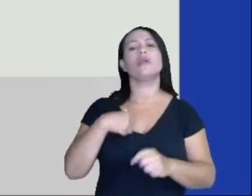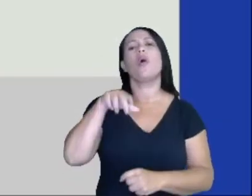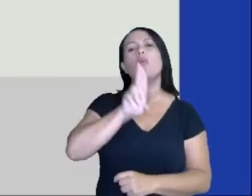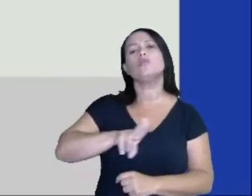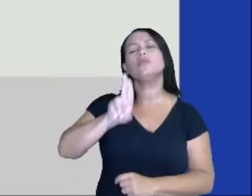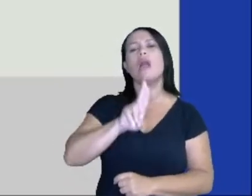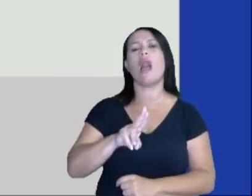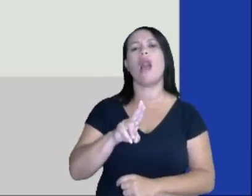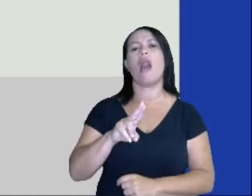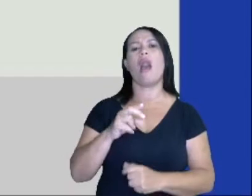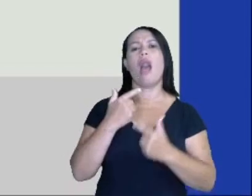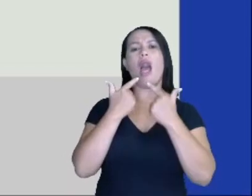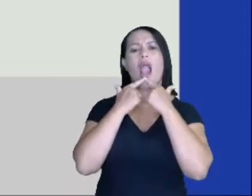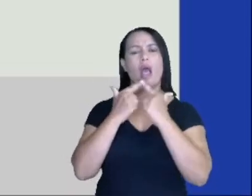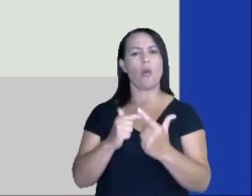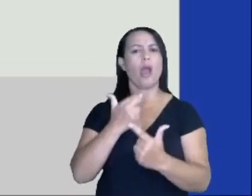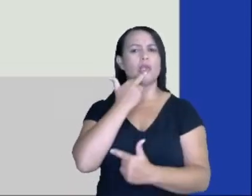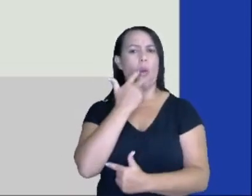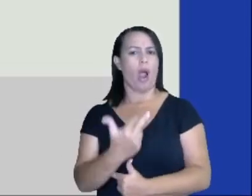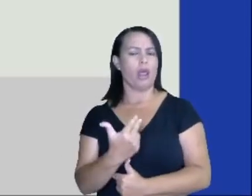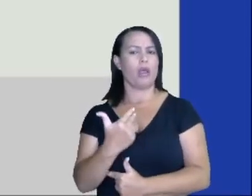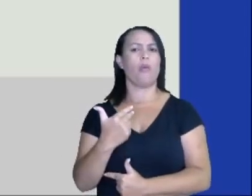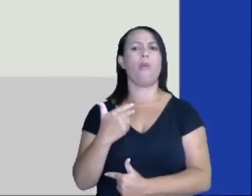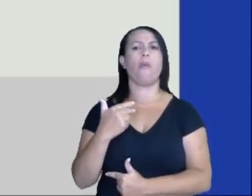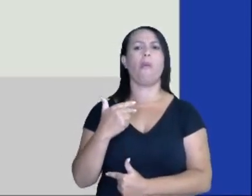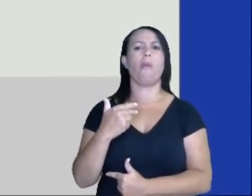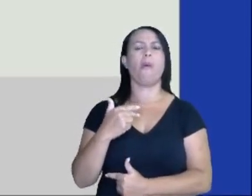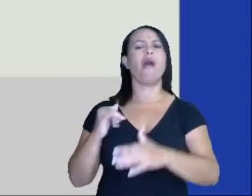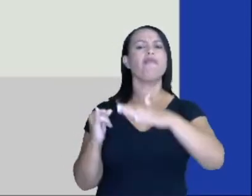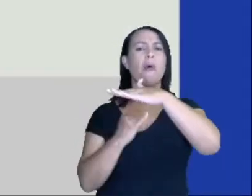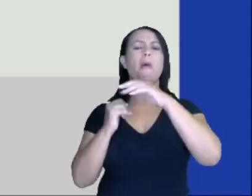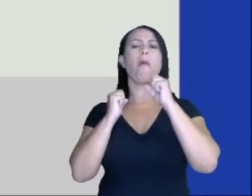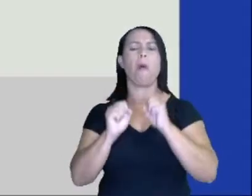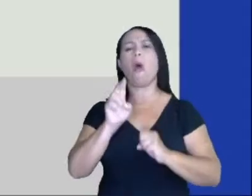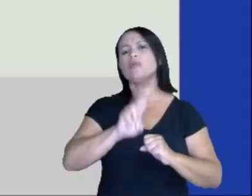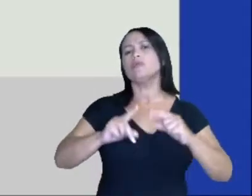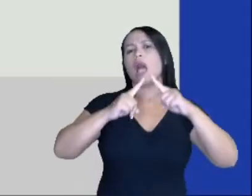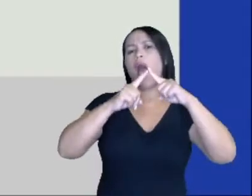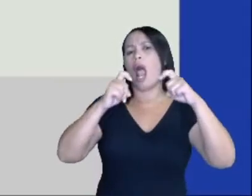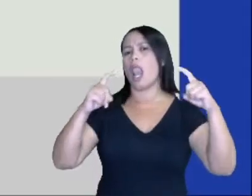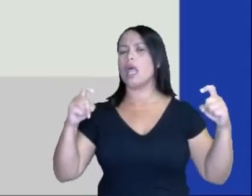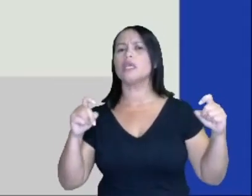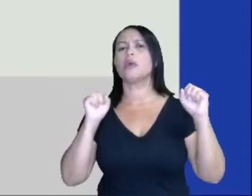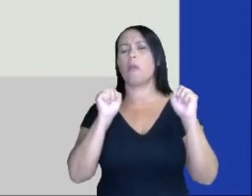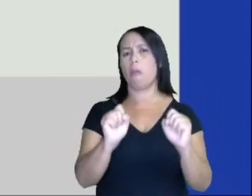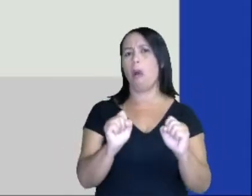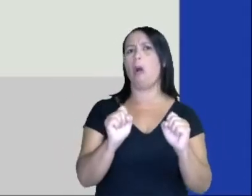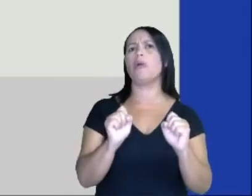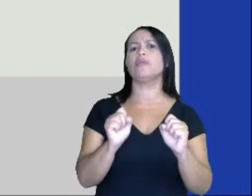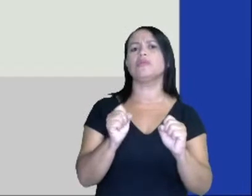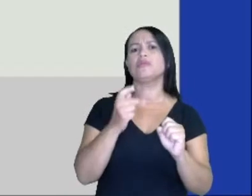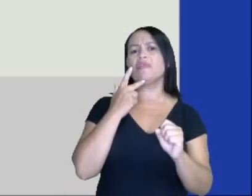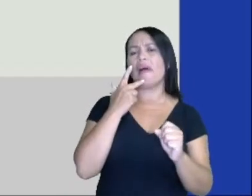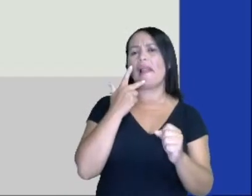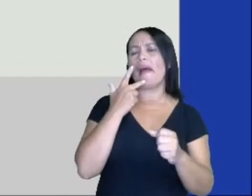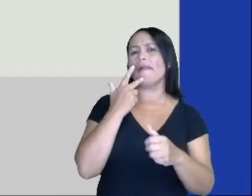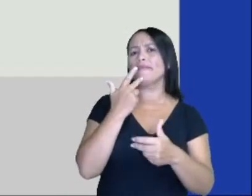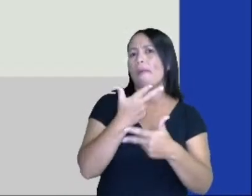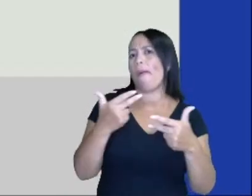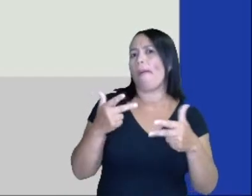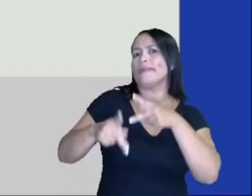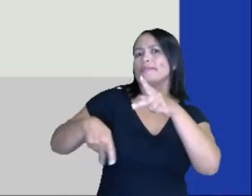utilizar a linguagem informal, eu vou utilizar gírias, eu vou utilizar expressões coloquiais, expressões